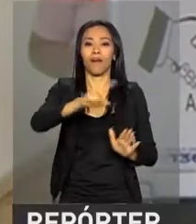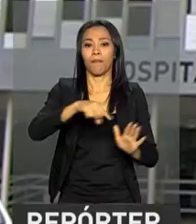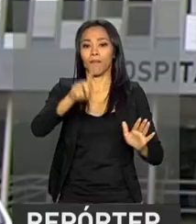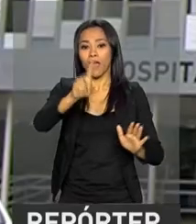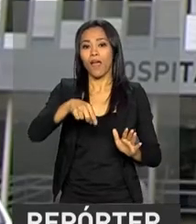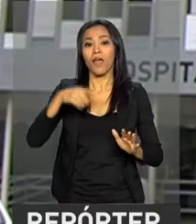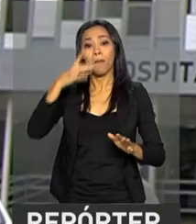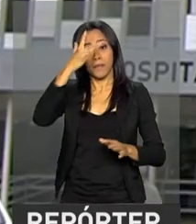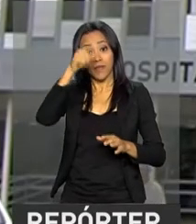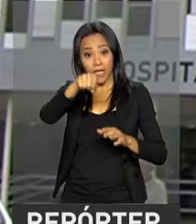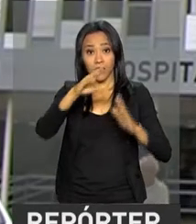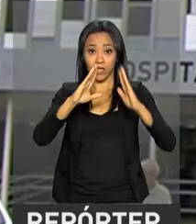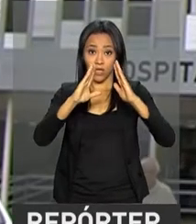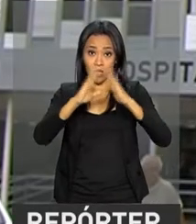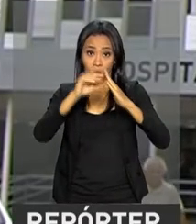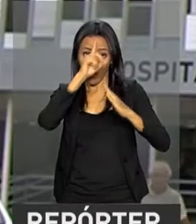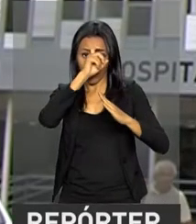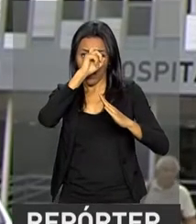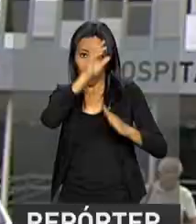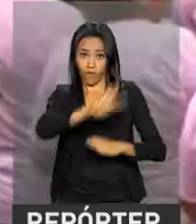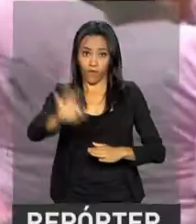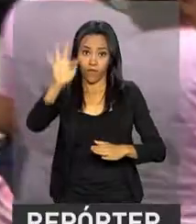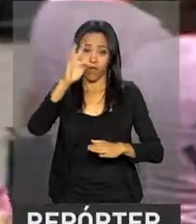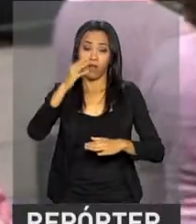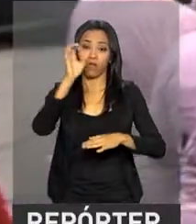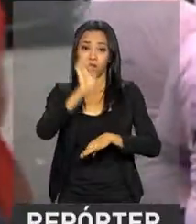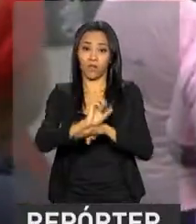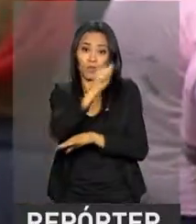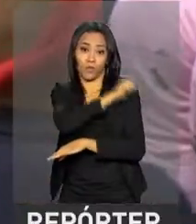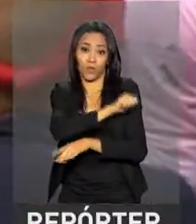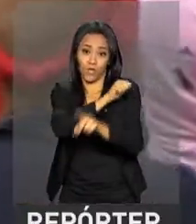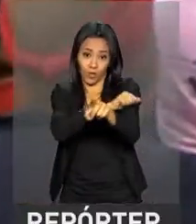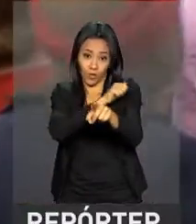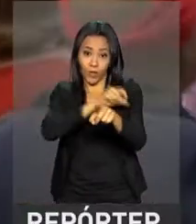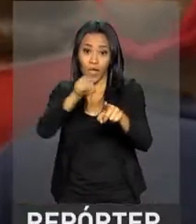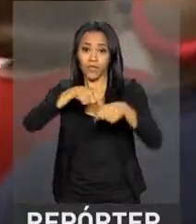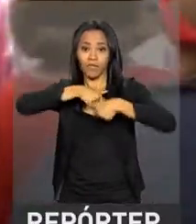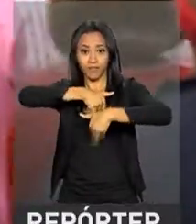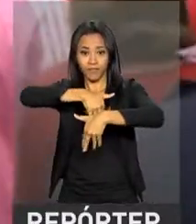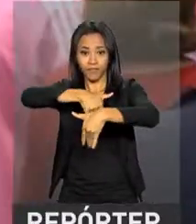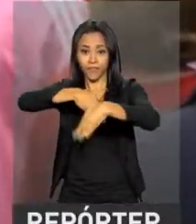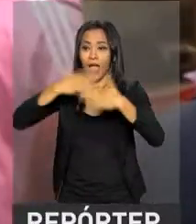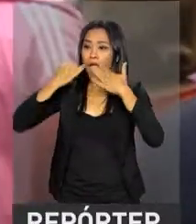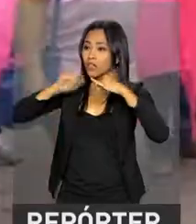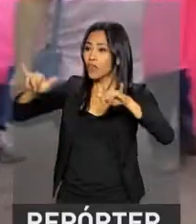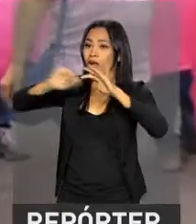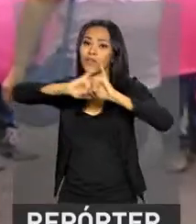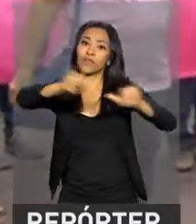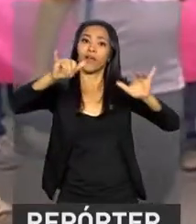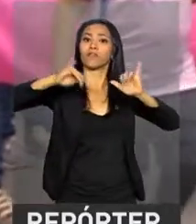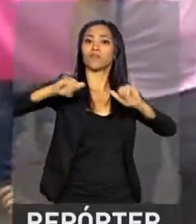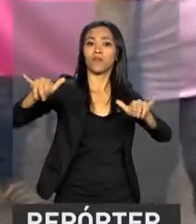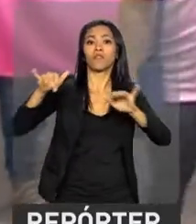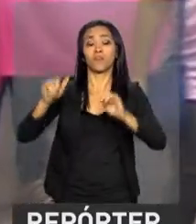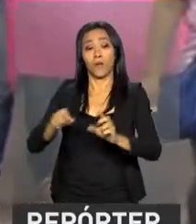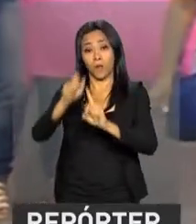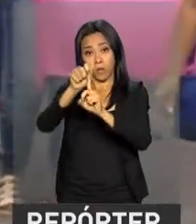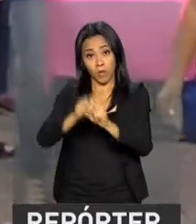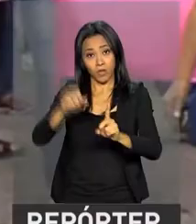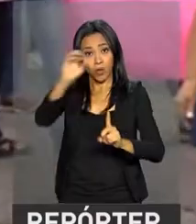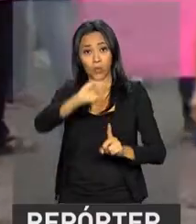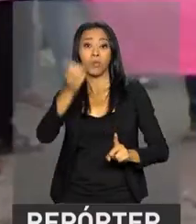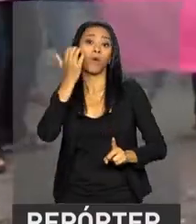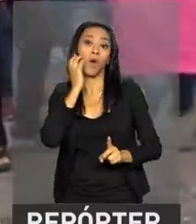pacientes do hospital federal do rio de janeiro a caminhada é mais uma ação da campanha outubro rosa que alerta sobre a importância